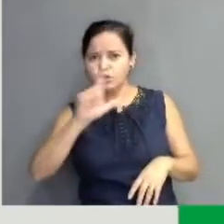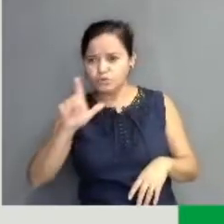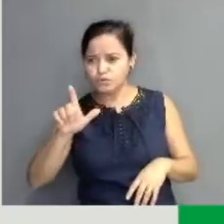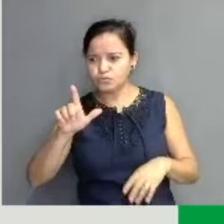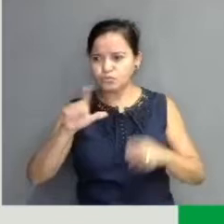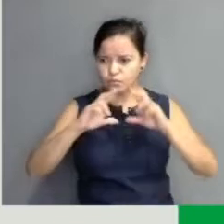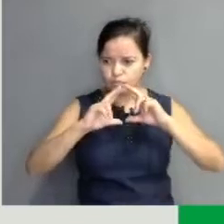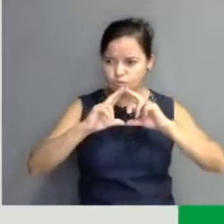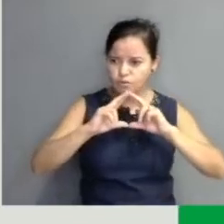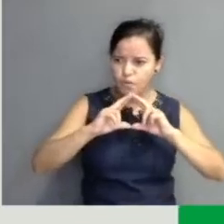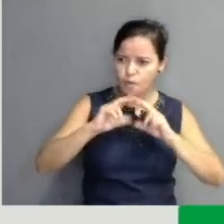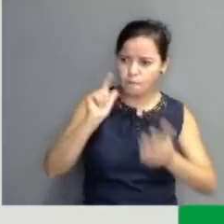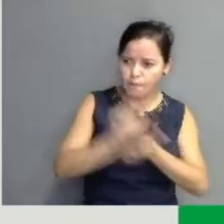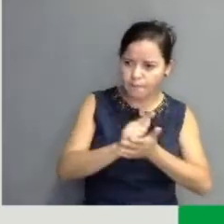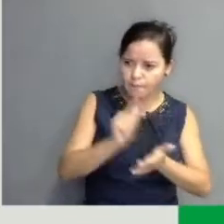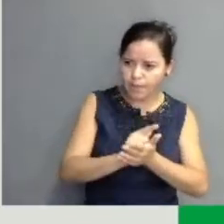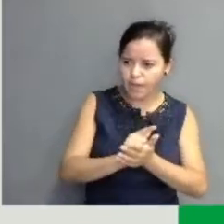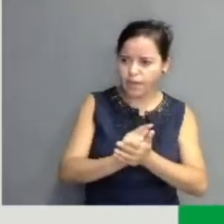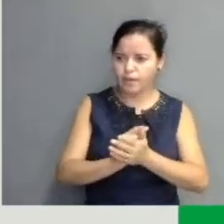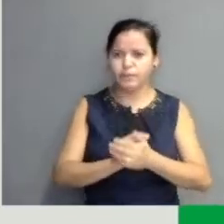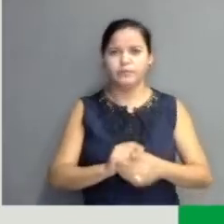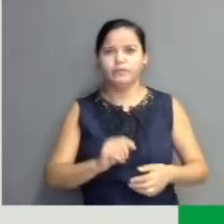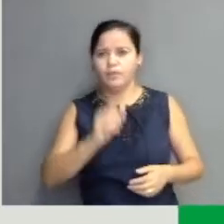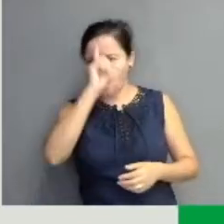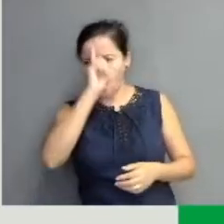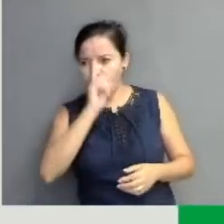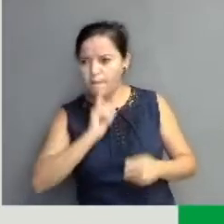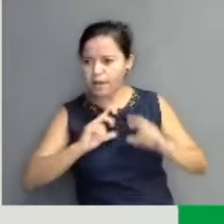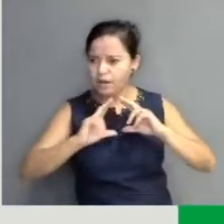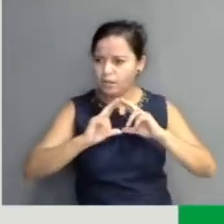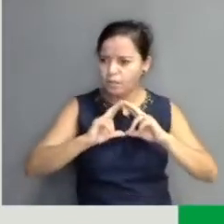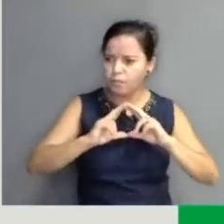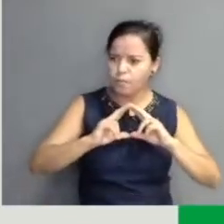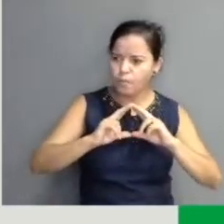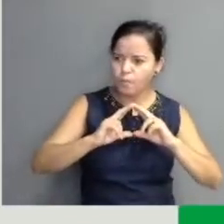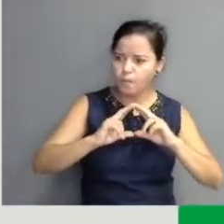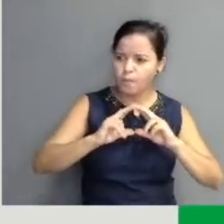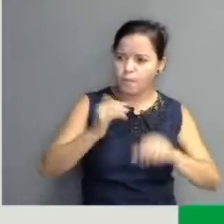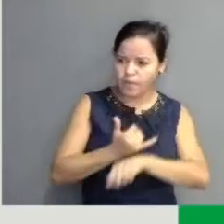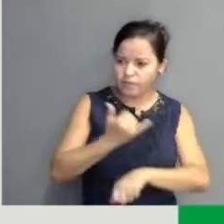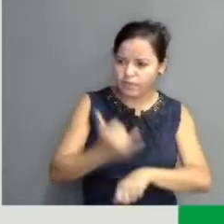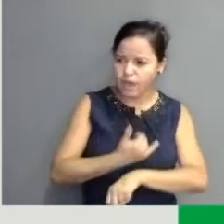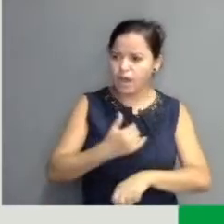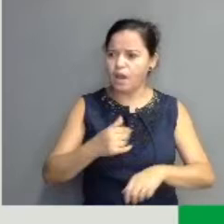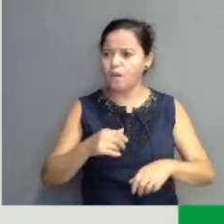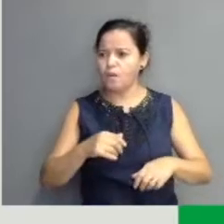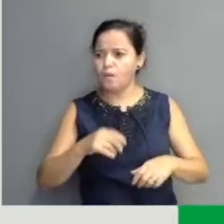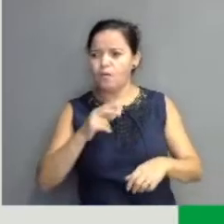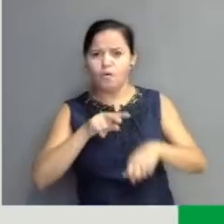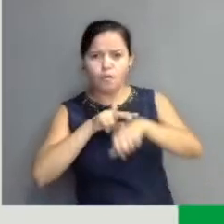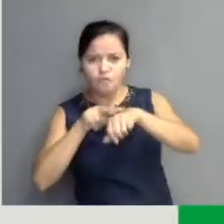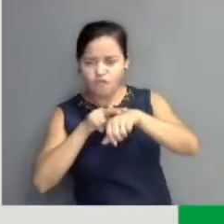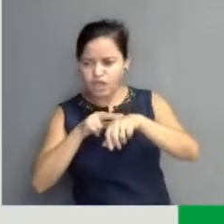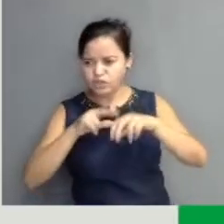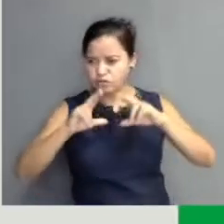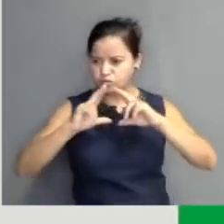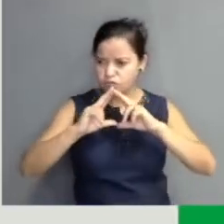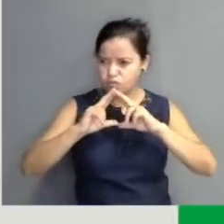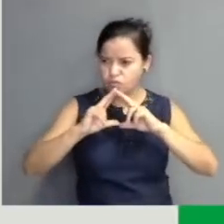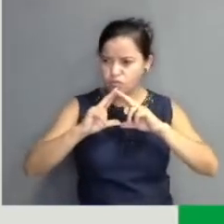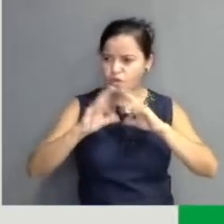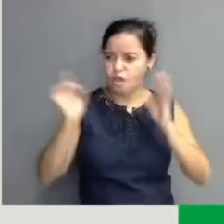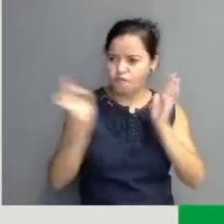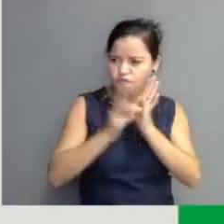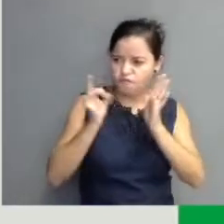papel. O amarelo, metal. O verdinho, vidro. E aqui o marrom, né,